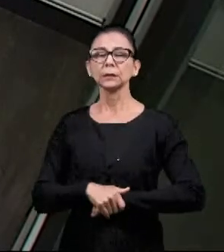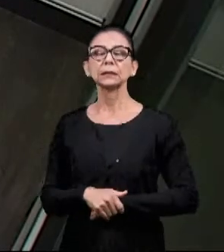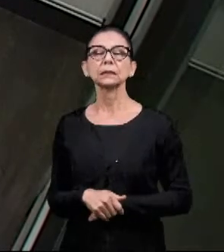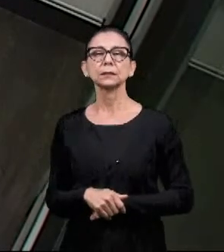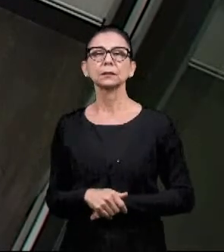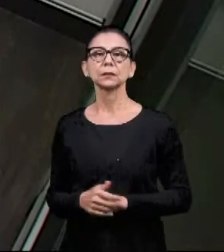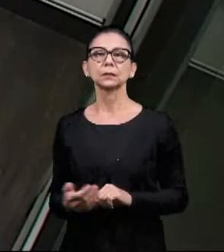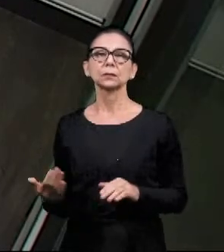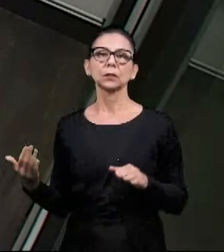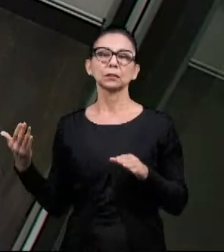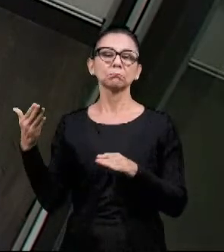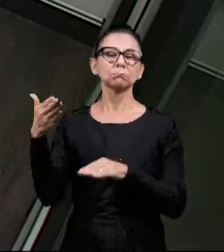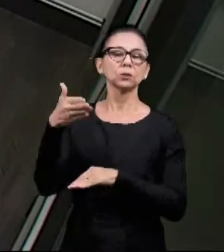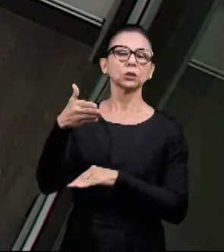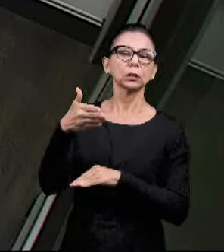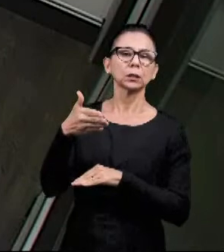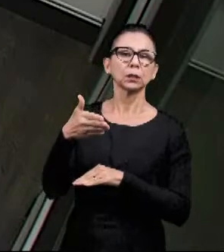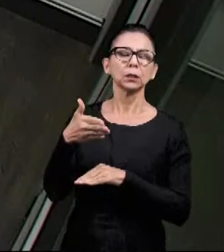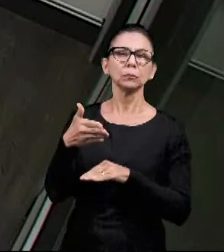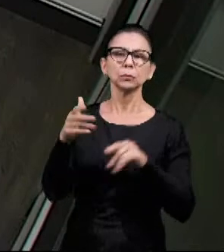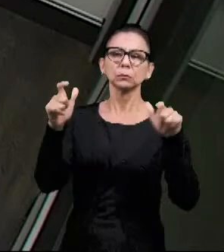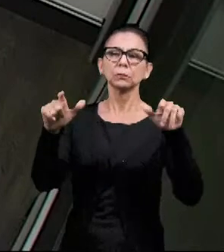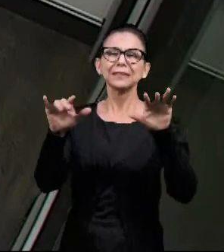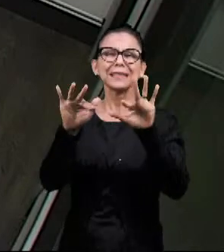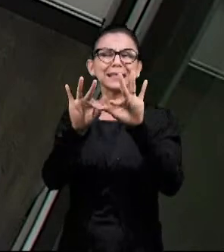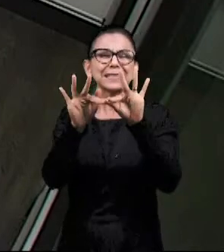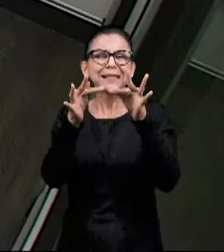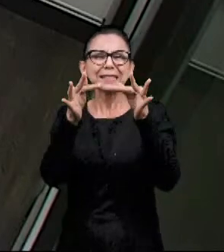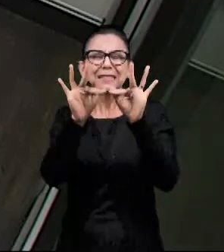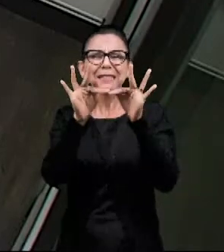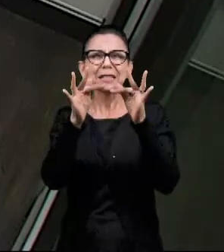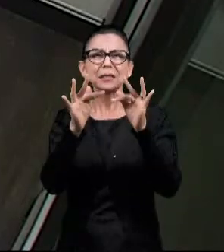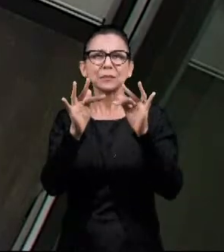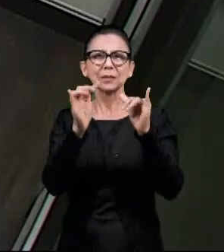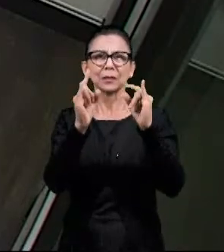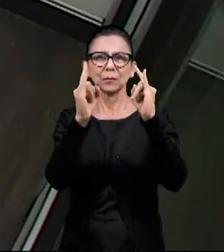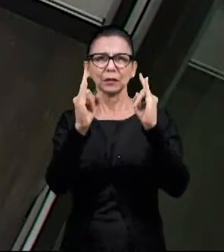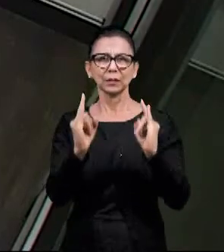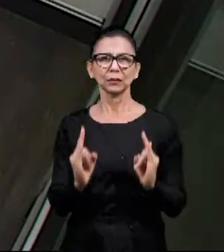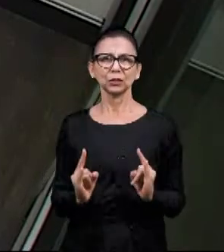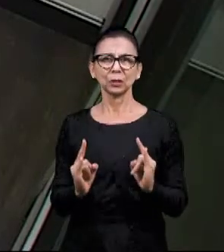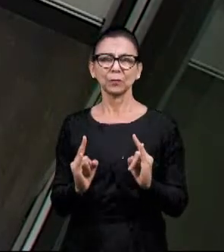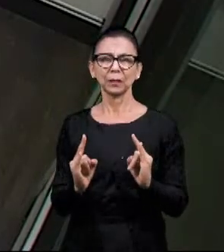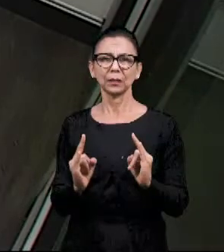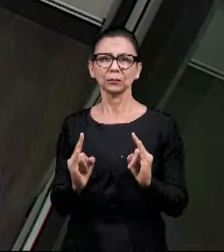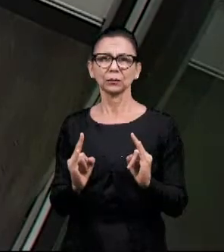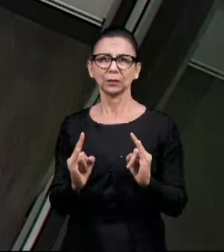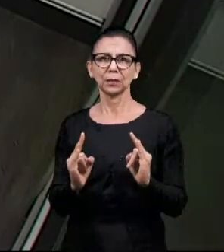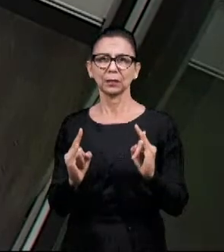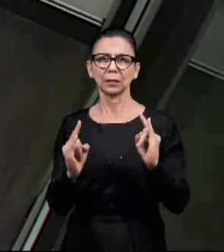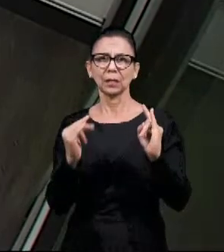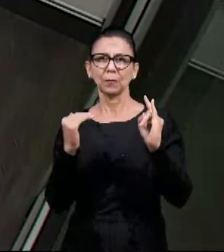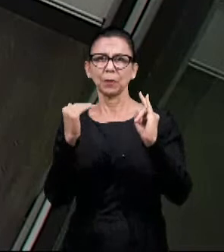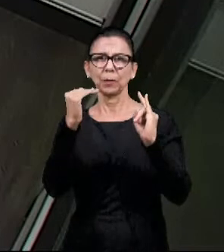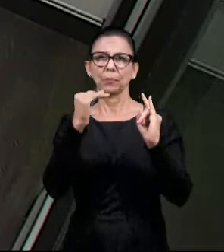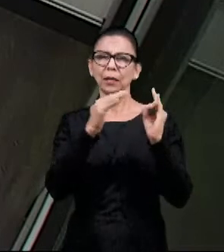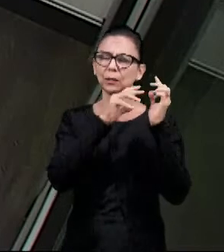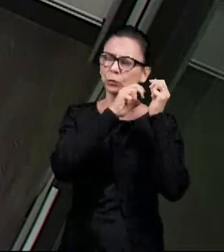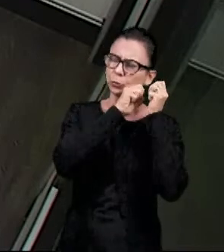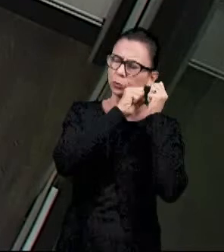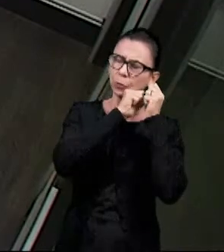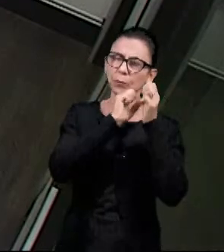me lembro, um negócio muito simples mesmo, entendeu? Eram carteiras assim de